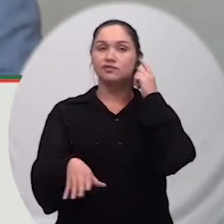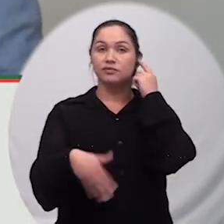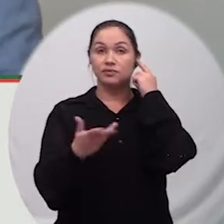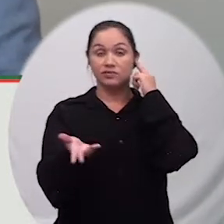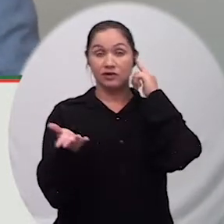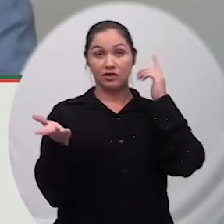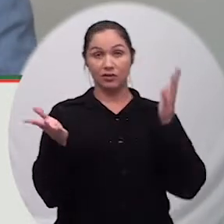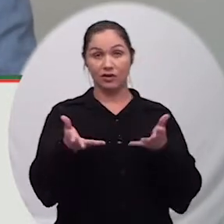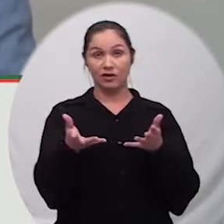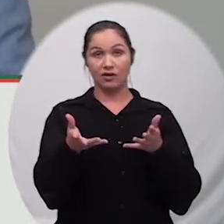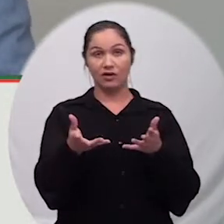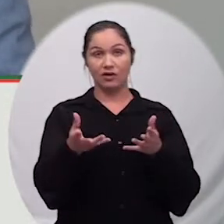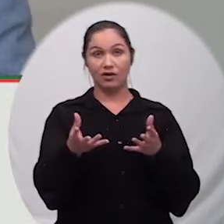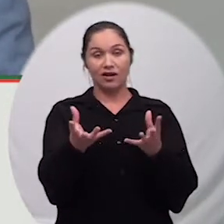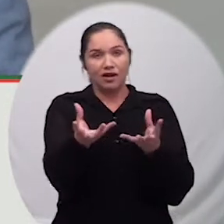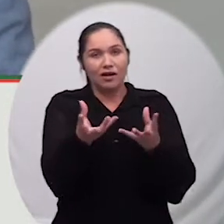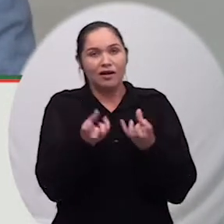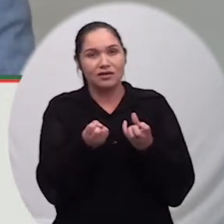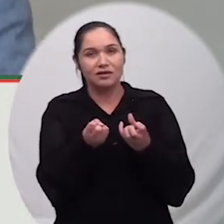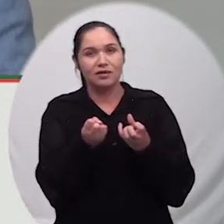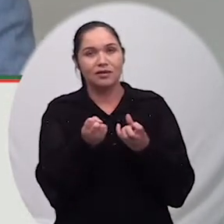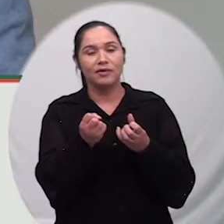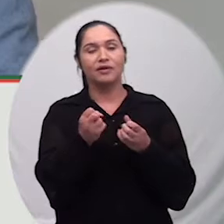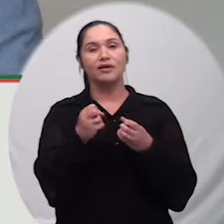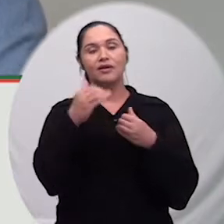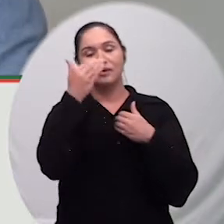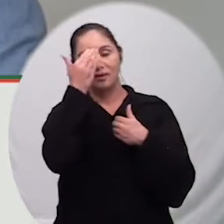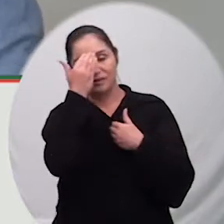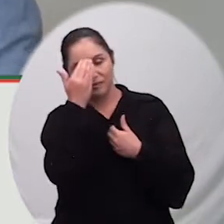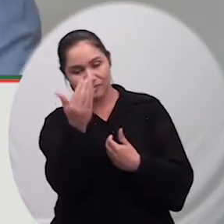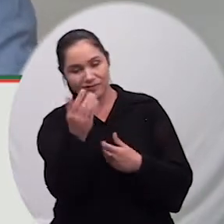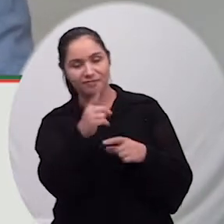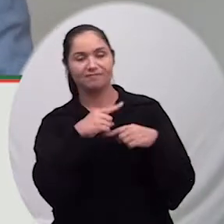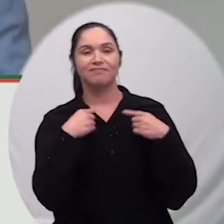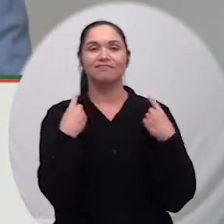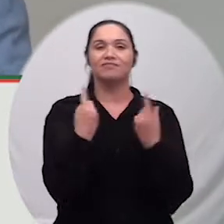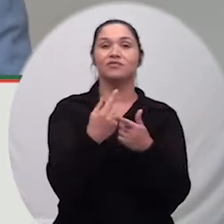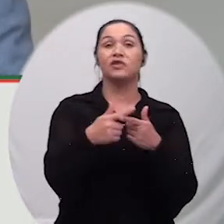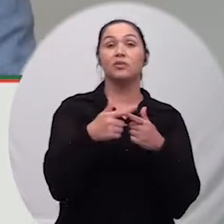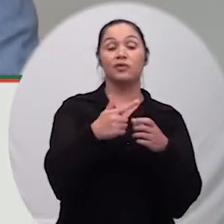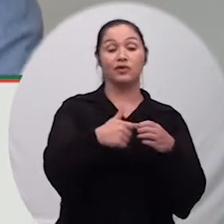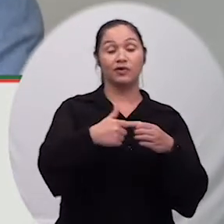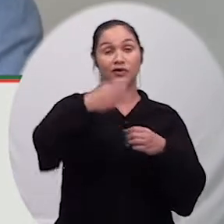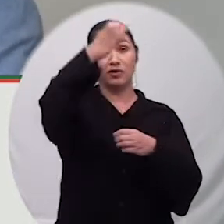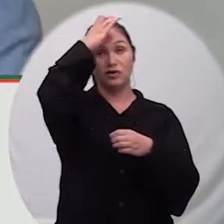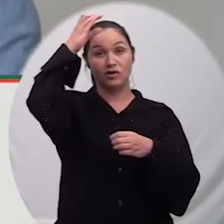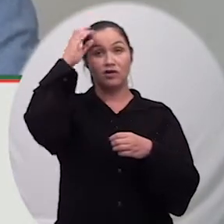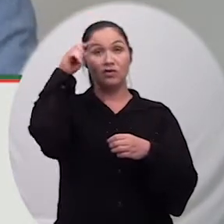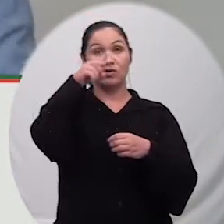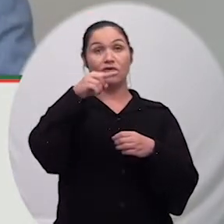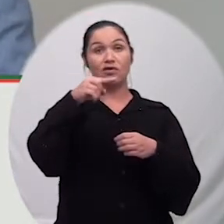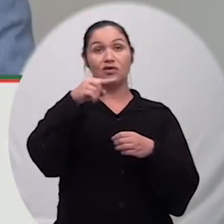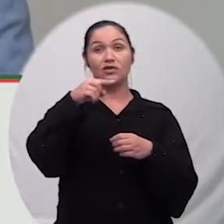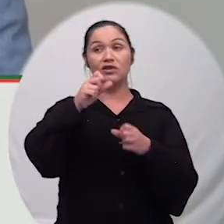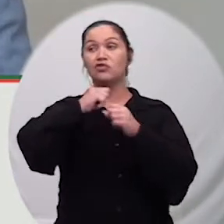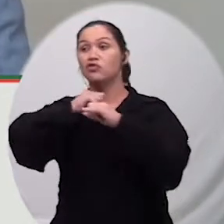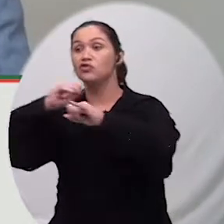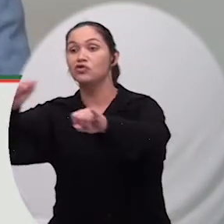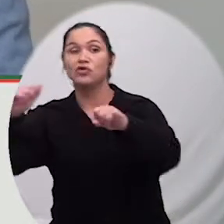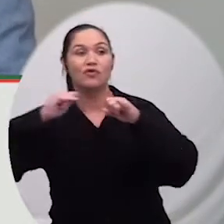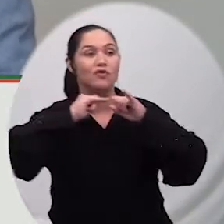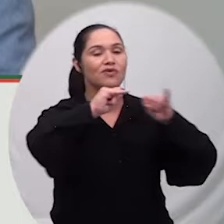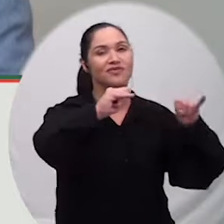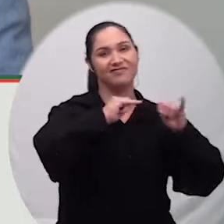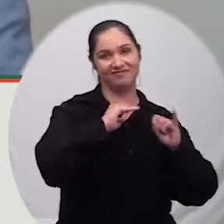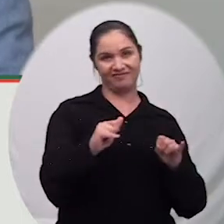tá? Por realmente você levar o nome da cidade de Criciúma para tantos cantos quanto é esse que foi apresentado aqui agora de ordem